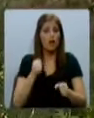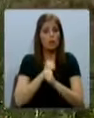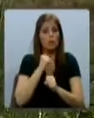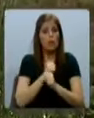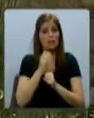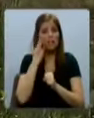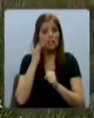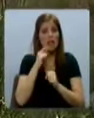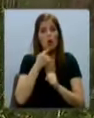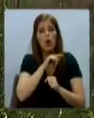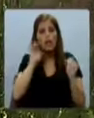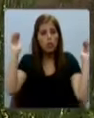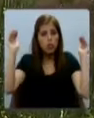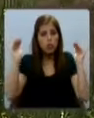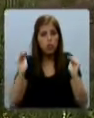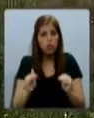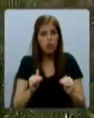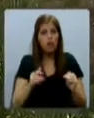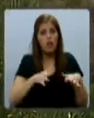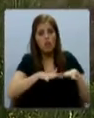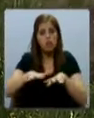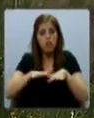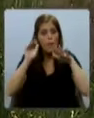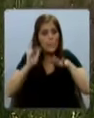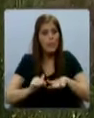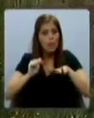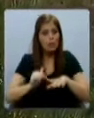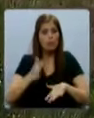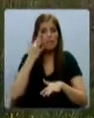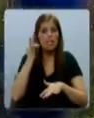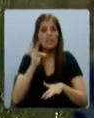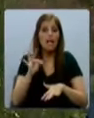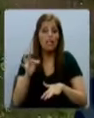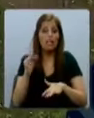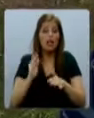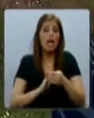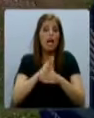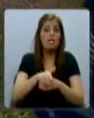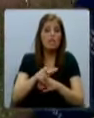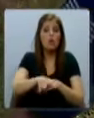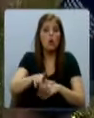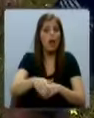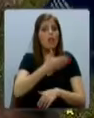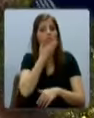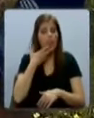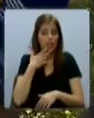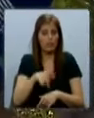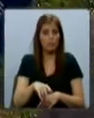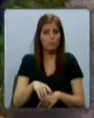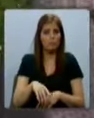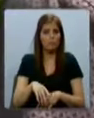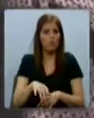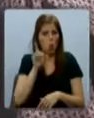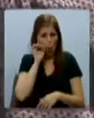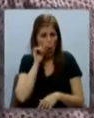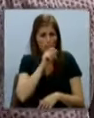diminuir o caudal, a corrente, para conseguir ter acesso melhor ao local. Há garantias de que, de facto, este homem de